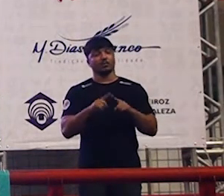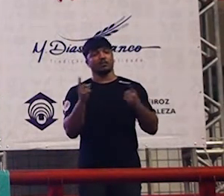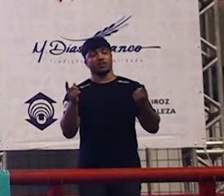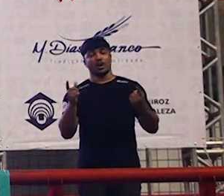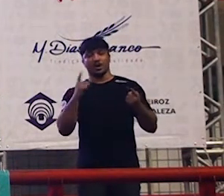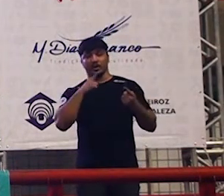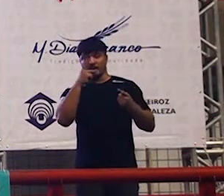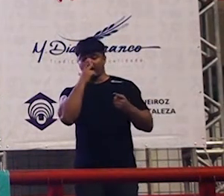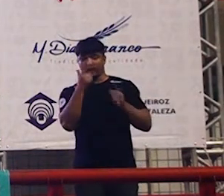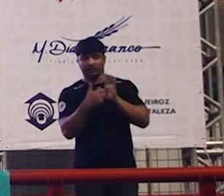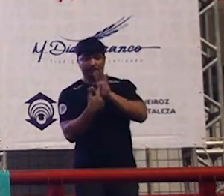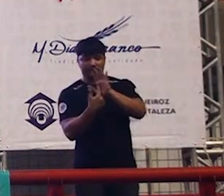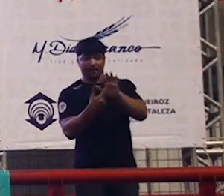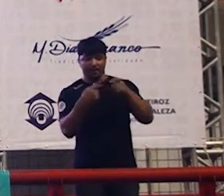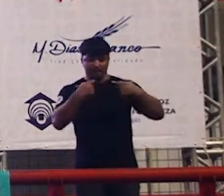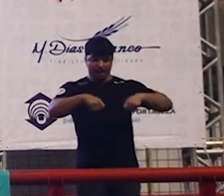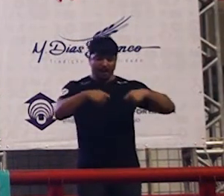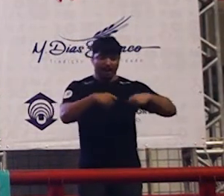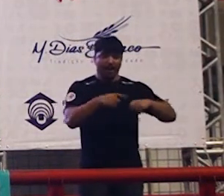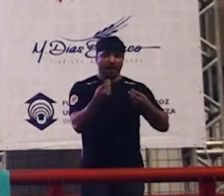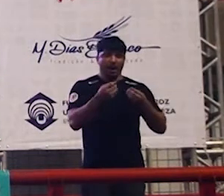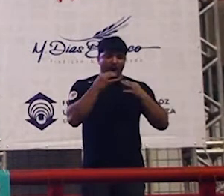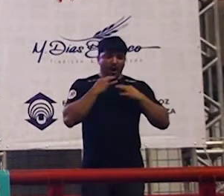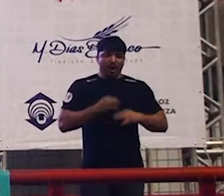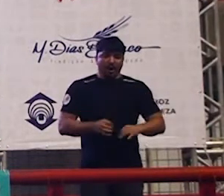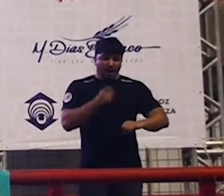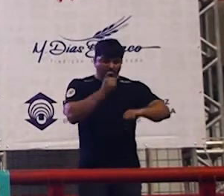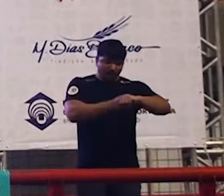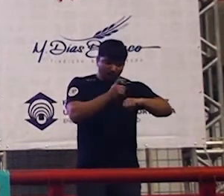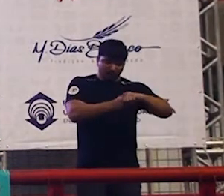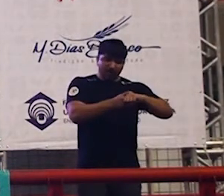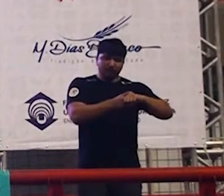Agora, demonstrando a necessidade de uma postura radical,